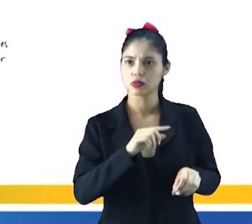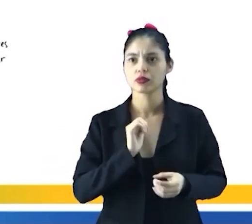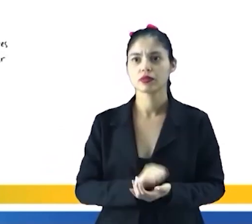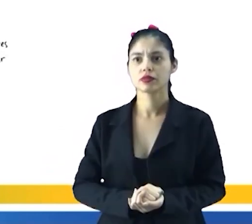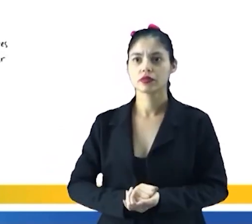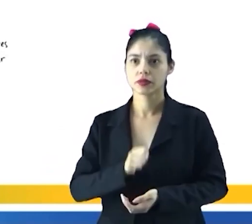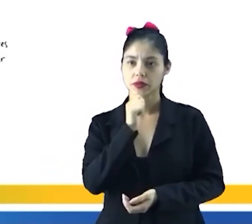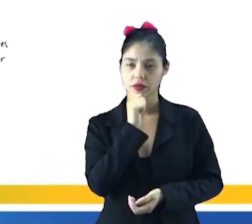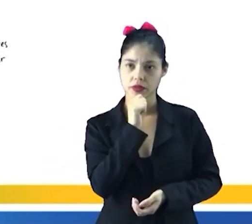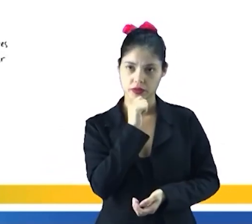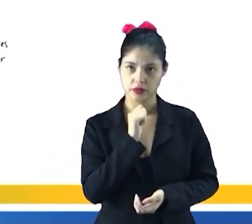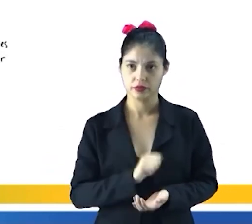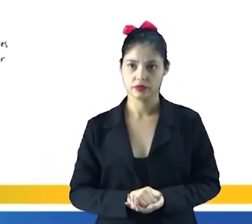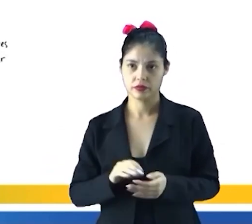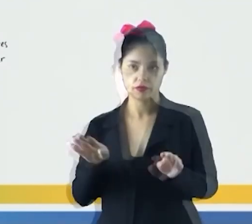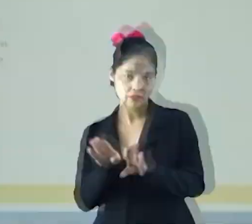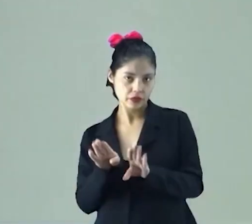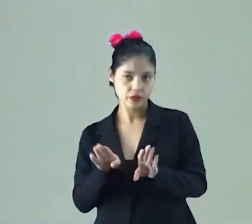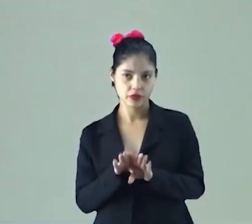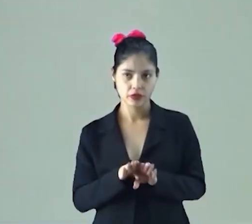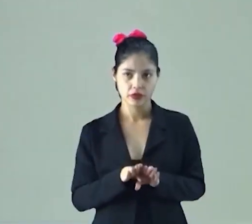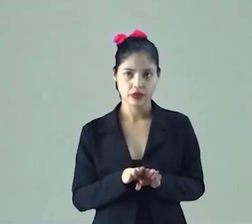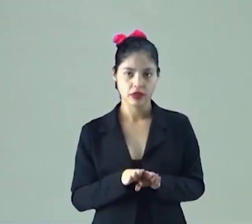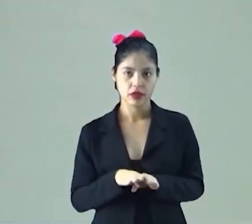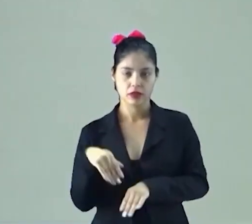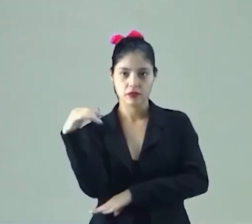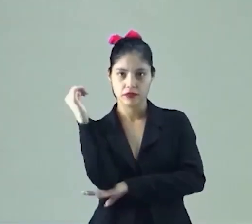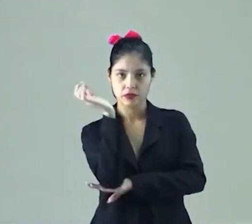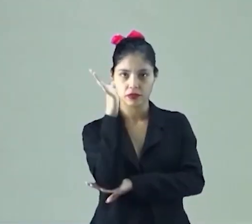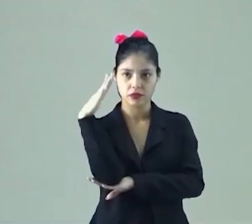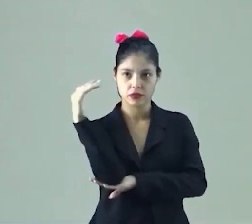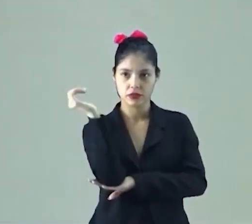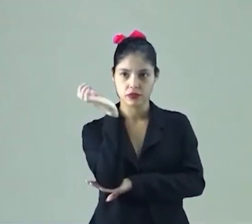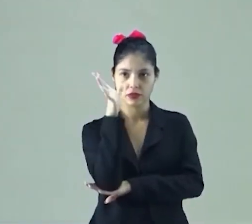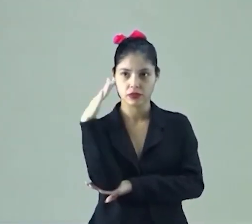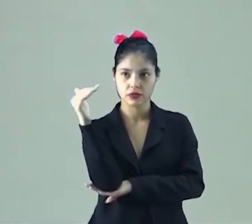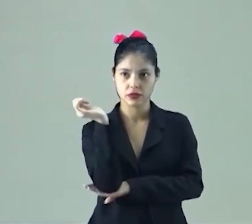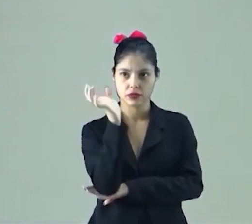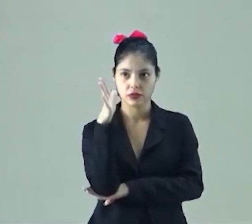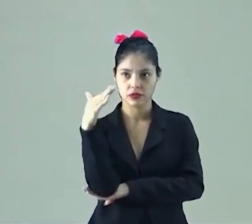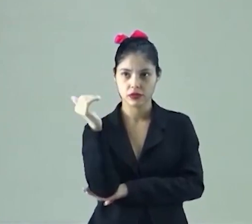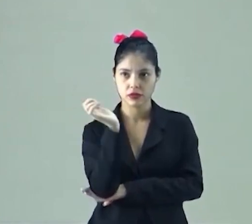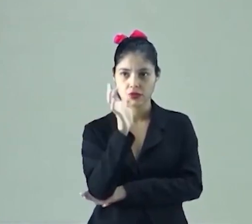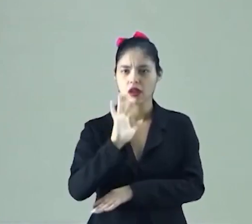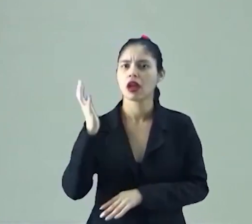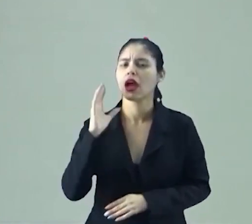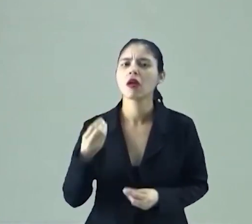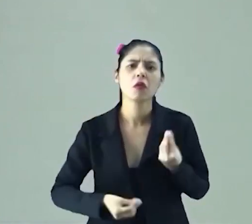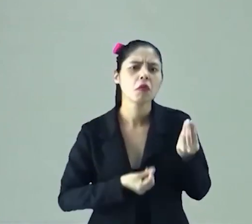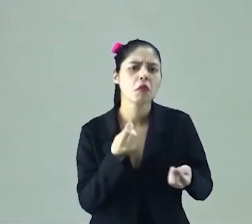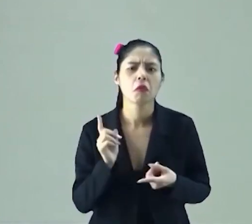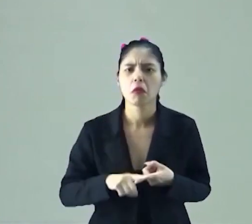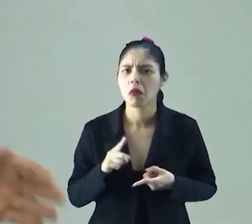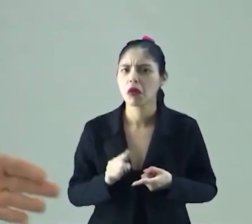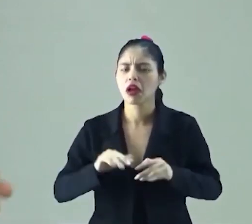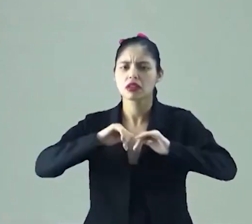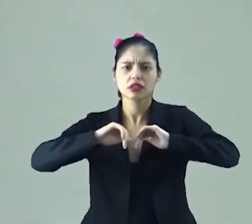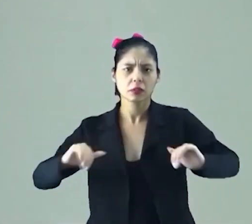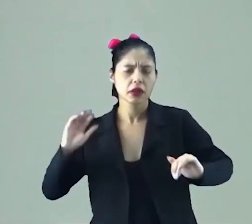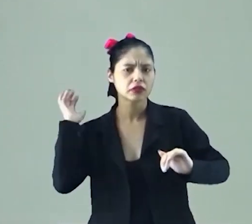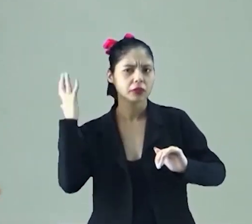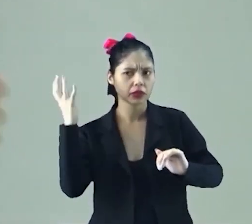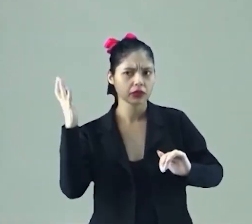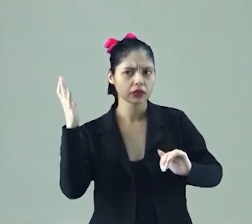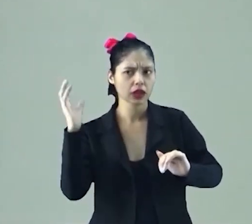Aqui em protistas, além de protozoários, quem eu vou ter? Algas. Professor, mas as algas não são plantas. Por que que alga está separada